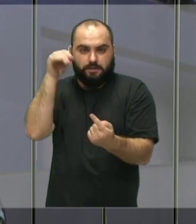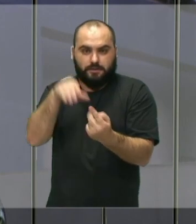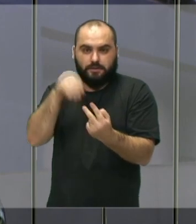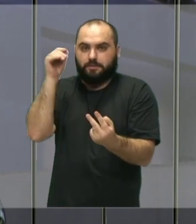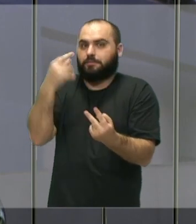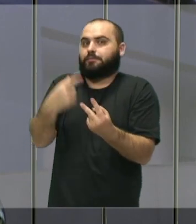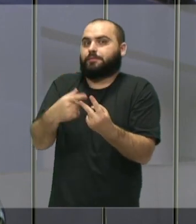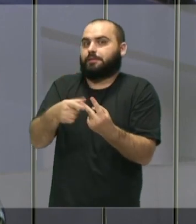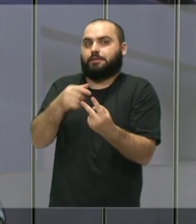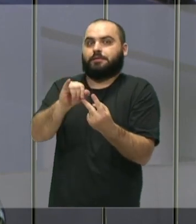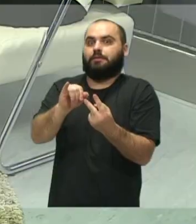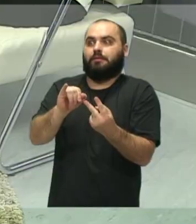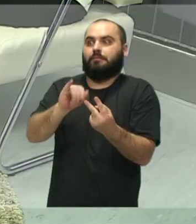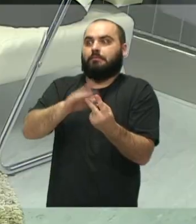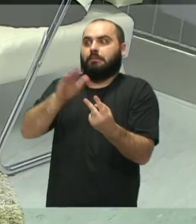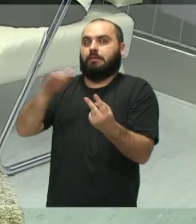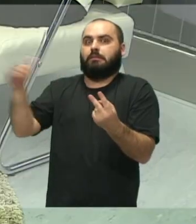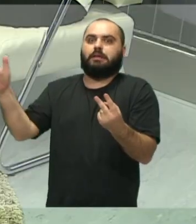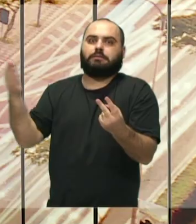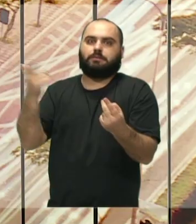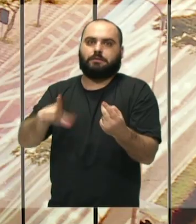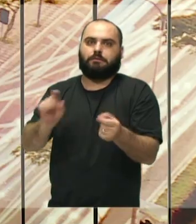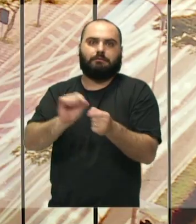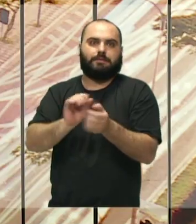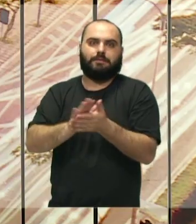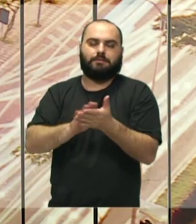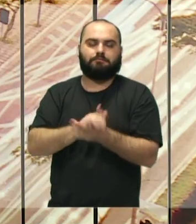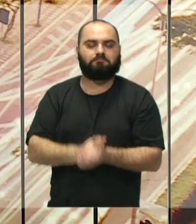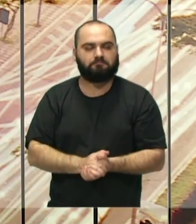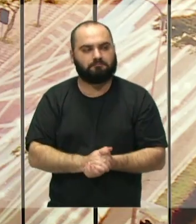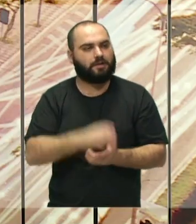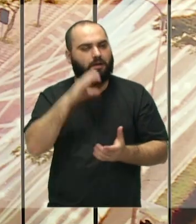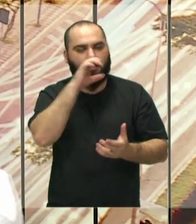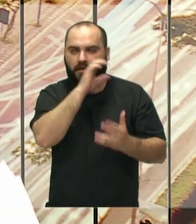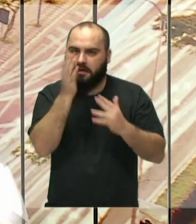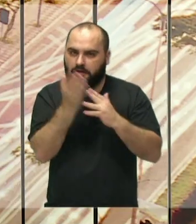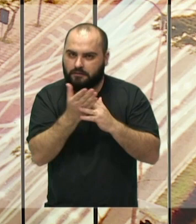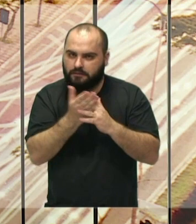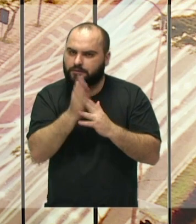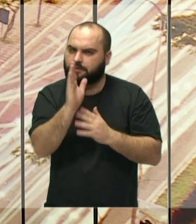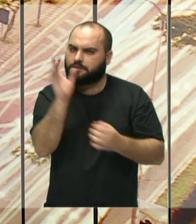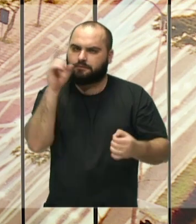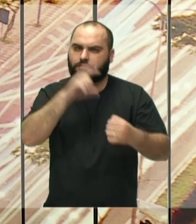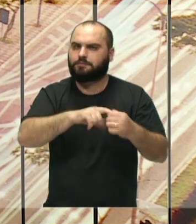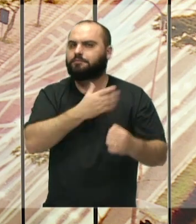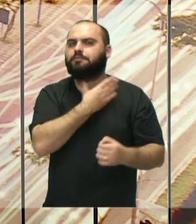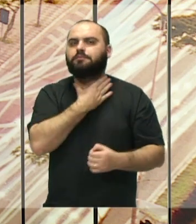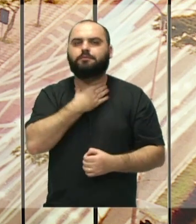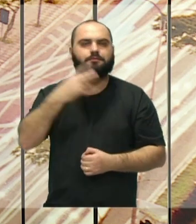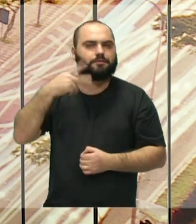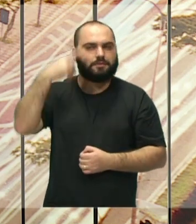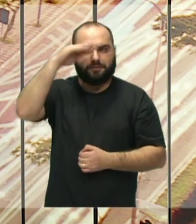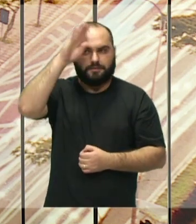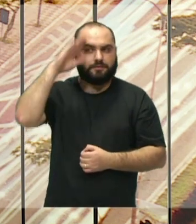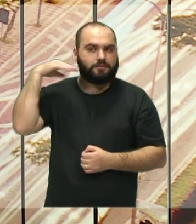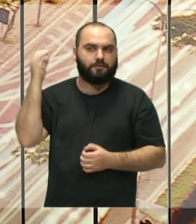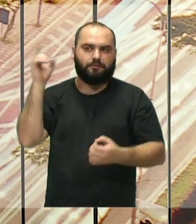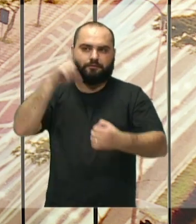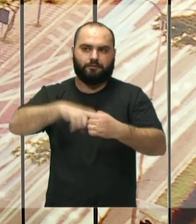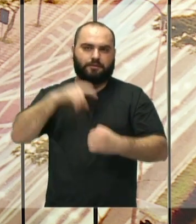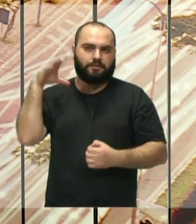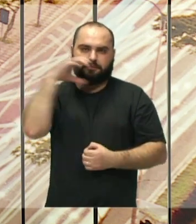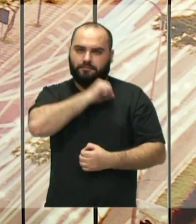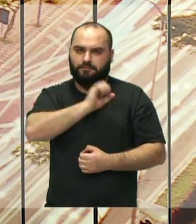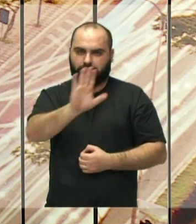enche muito, né? Bom, nós vamos fazer um rápido intervalo, já voltamos para continuar esse bate-papo com a vereadora Aline Aranha do DEM. Voltamos em